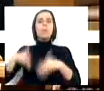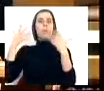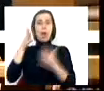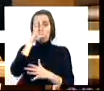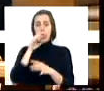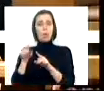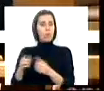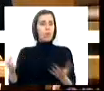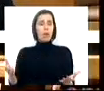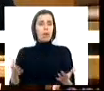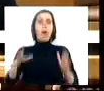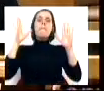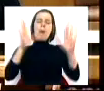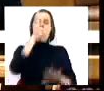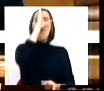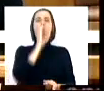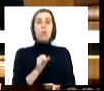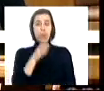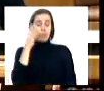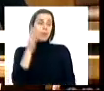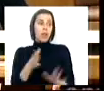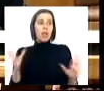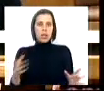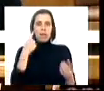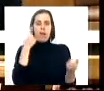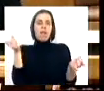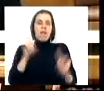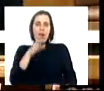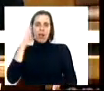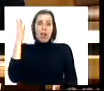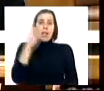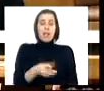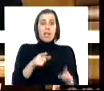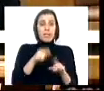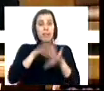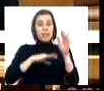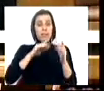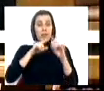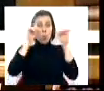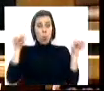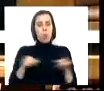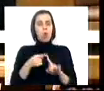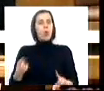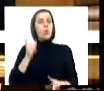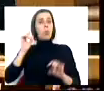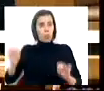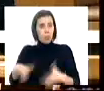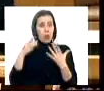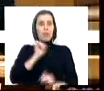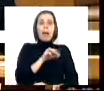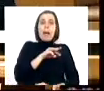para o Governo. Mas um Governo que diz e rediz que estas obras de Miró não são uma